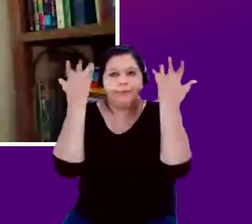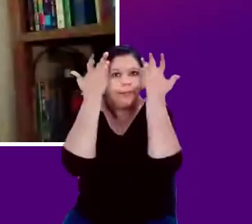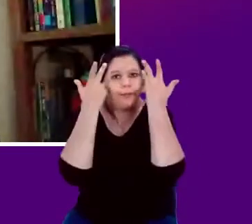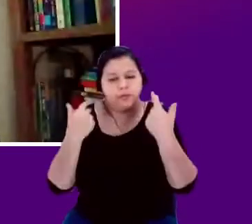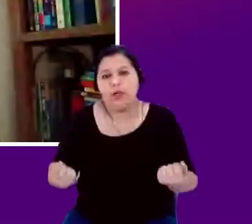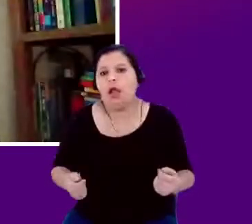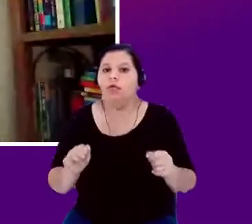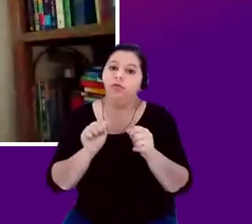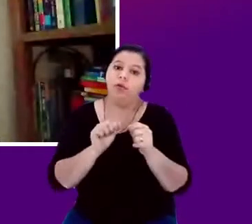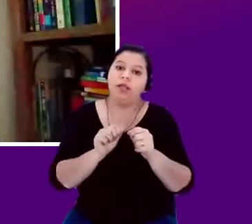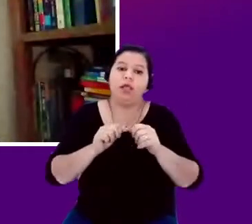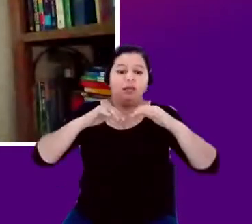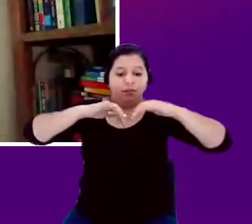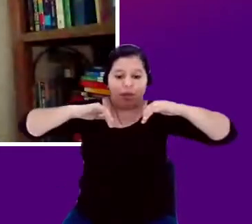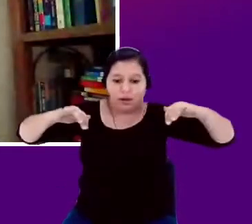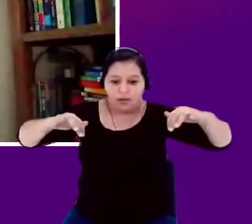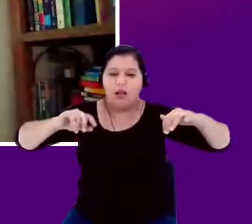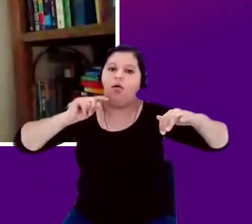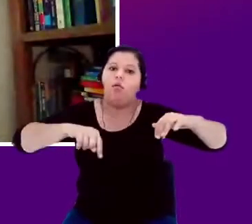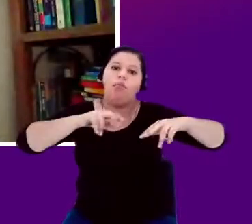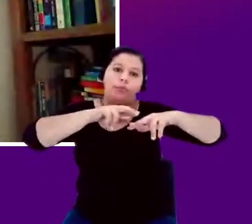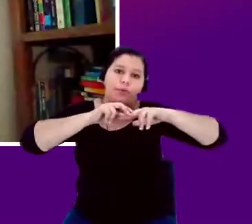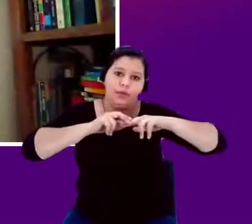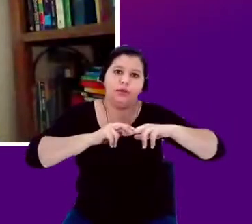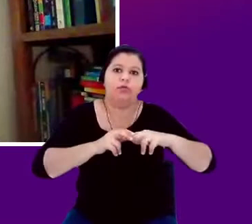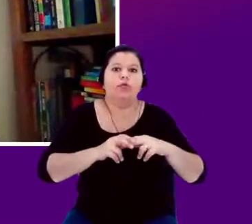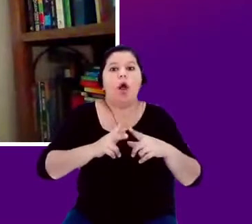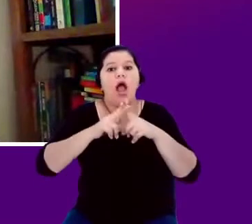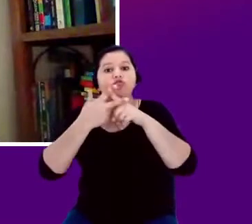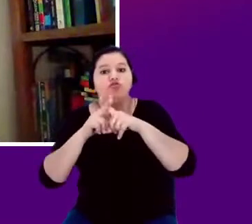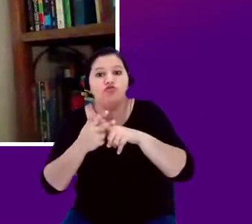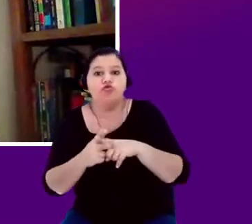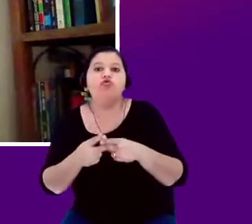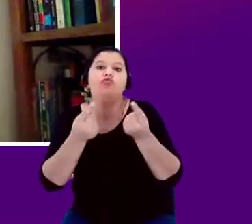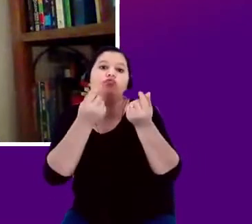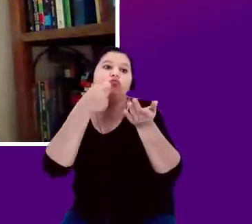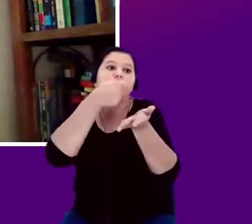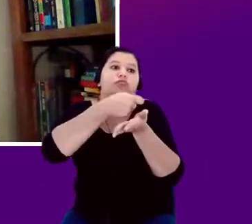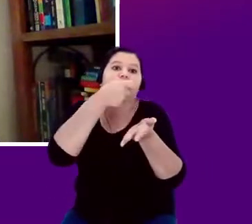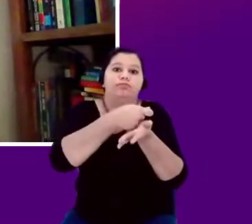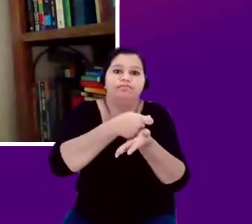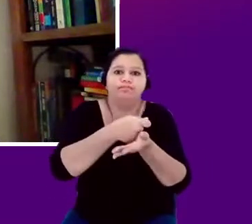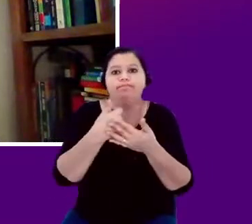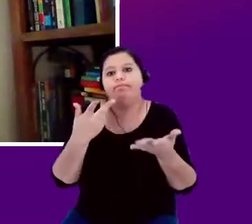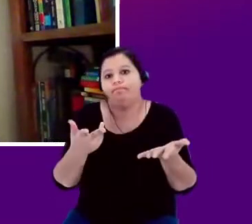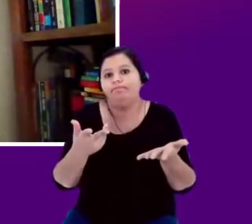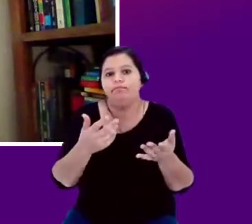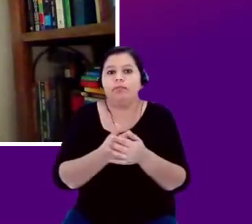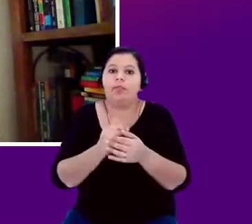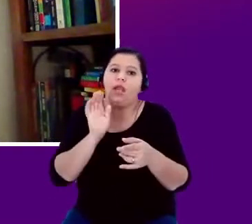fazer a distinção, ela promove uma justiça tarifária e privilegia os mais diligentes, vamos dizer assim.